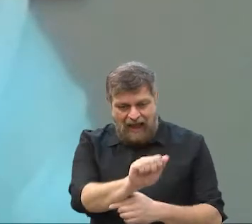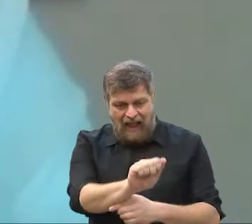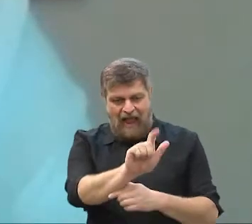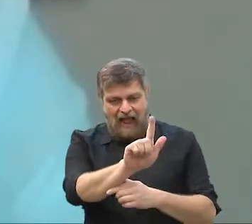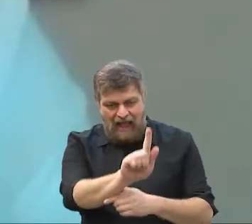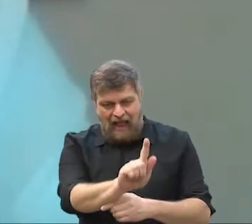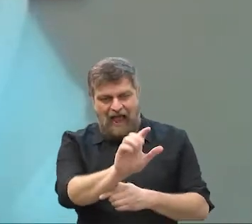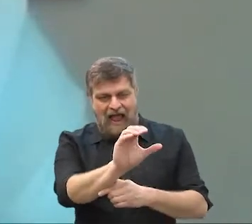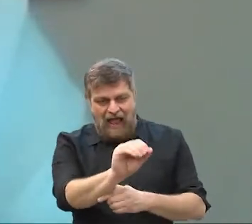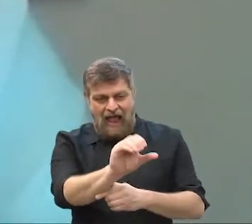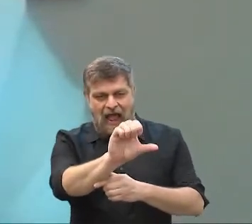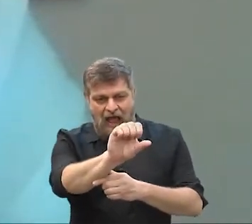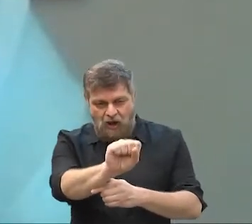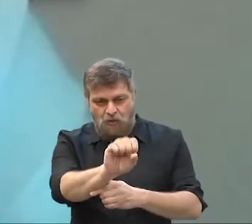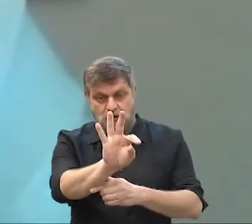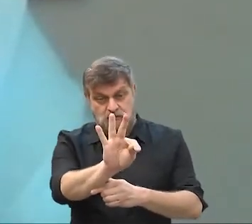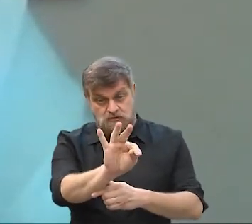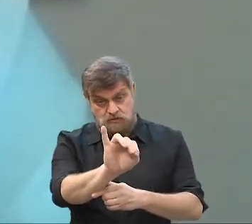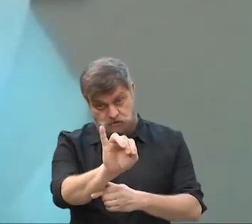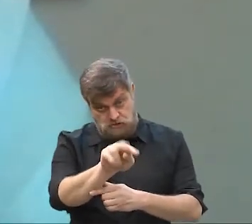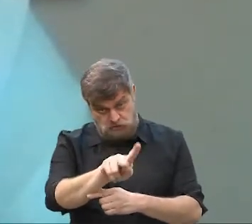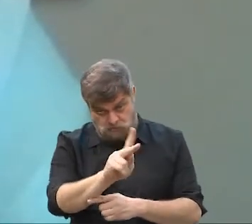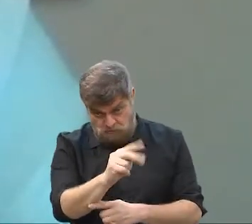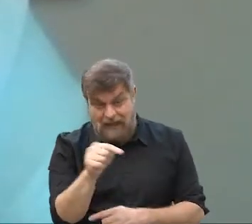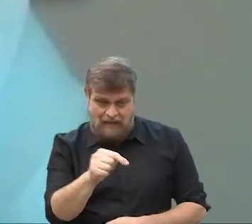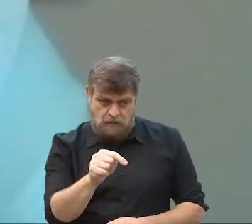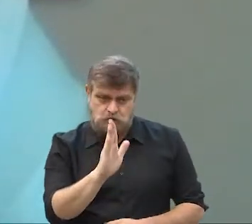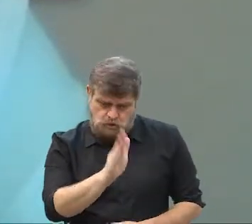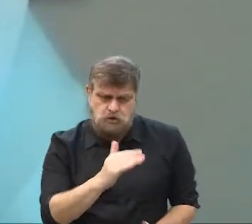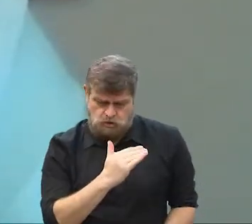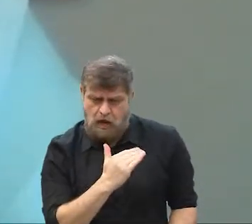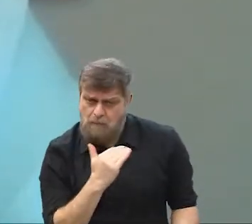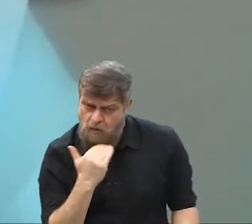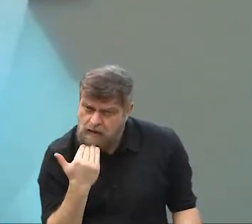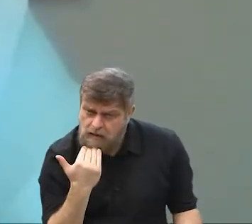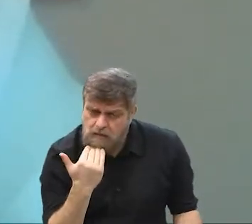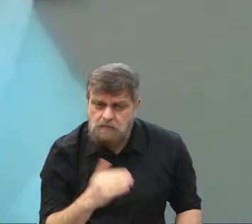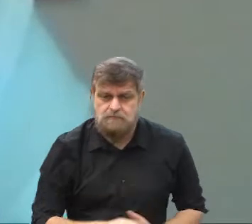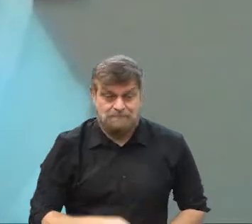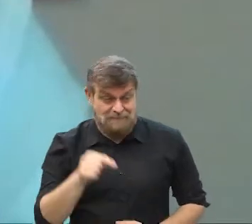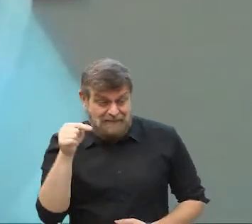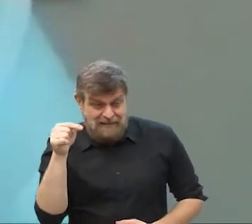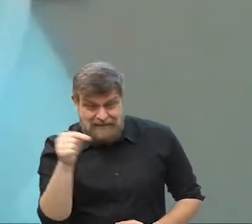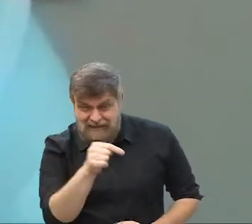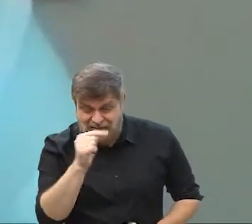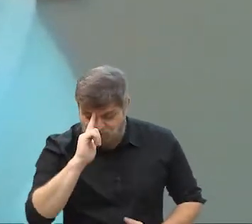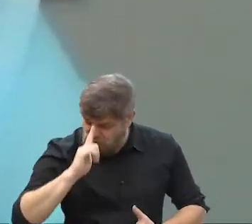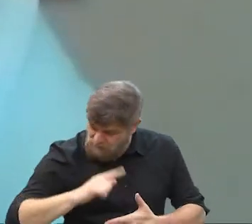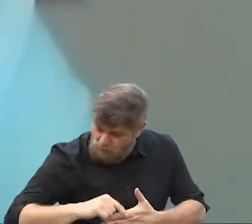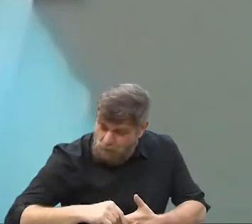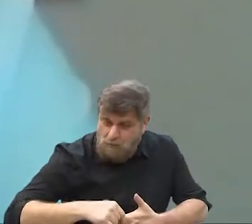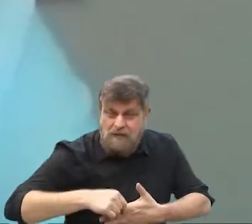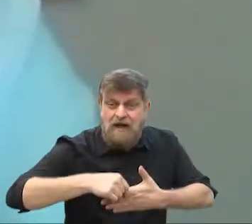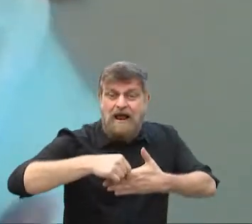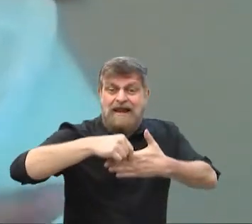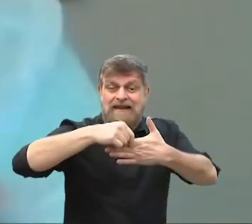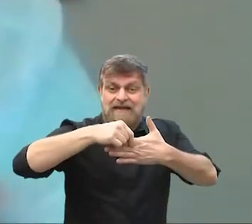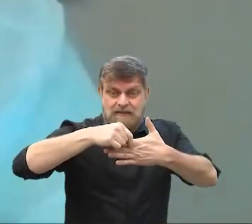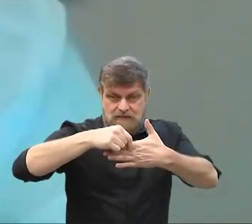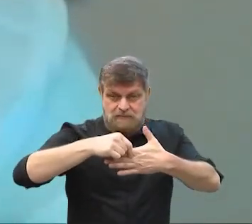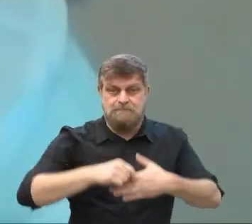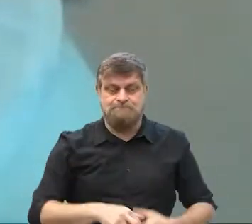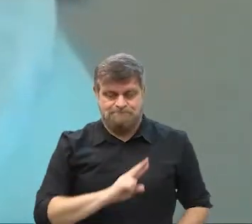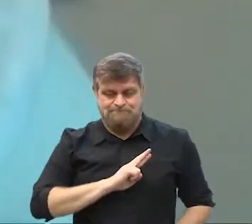Souza, de memória, né, ele foi um grande líder